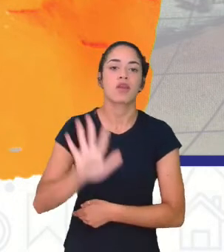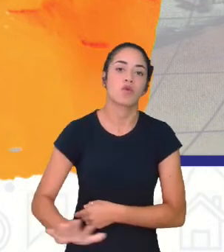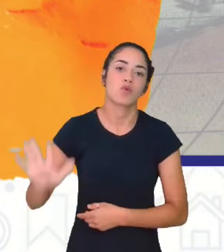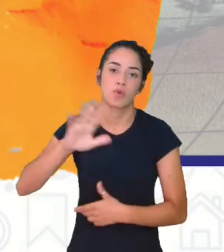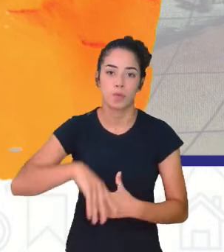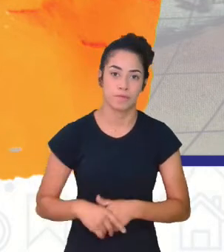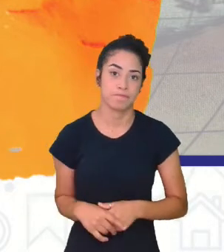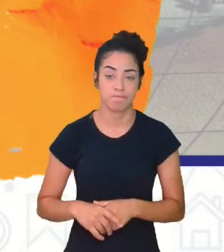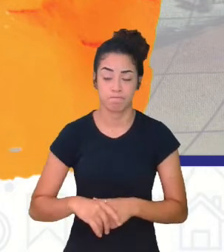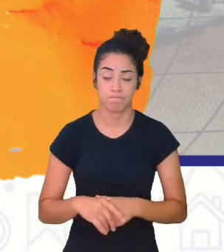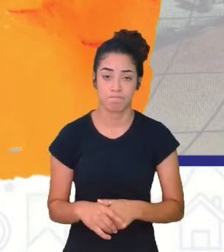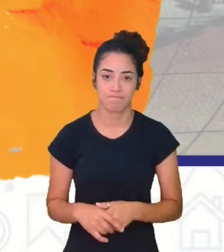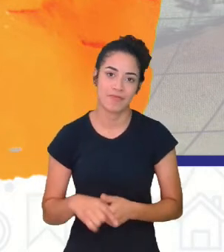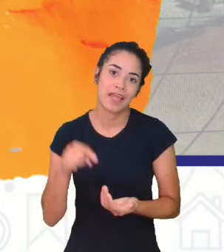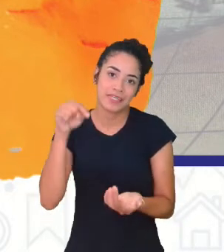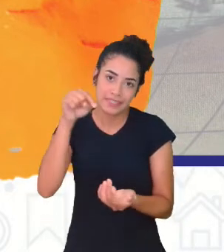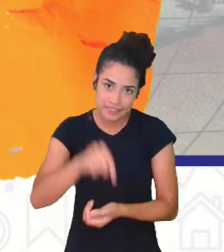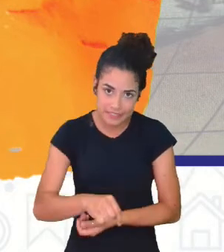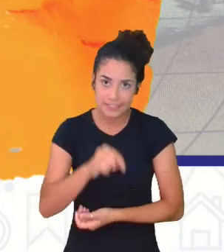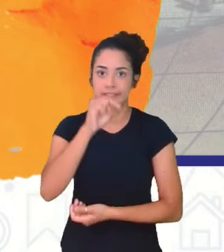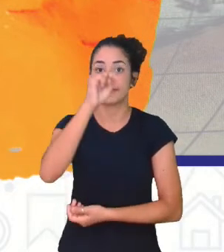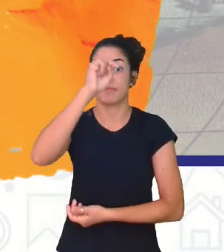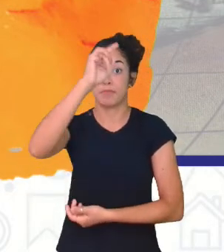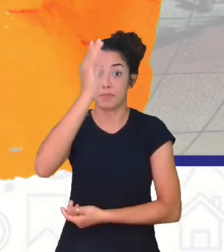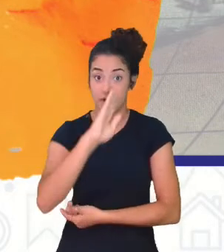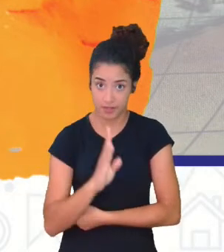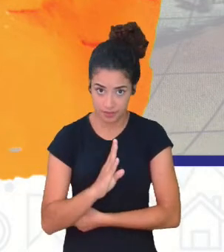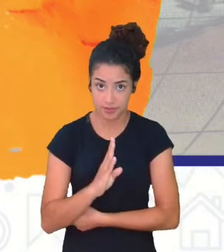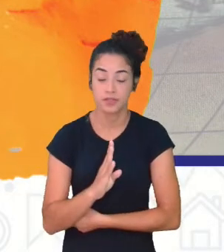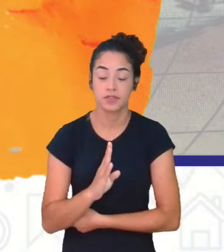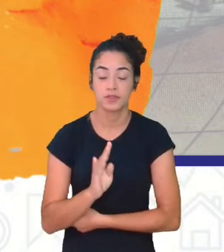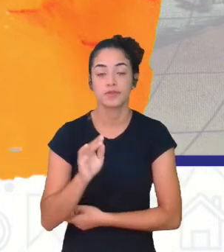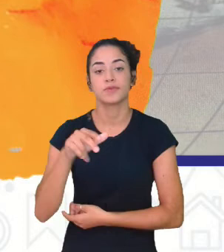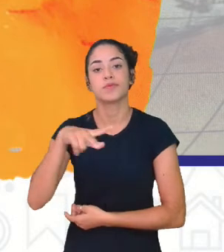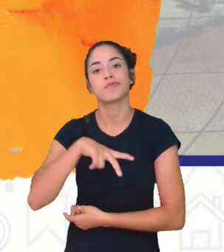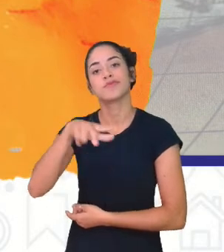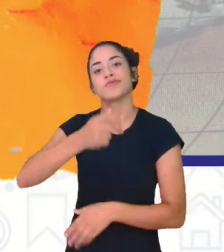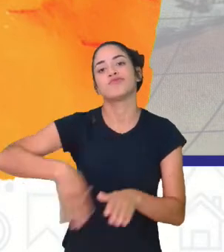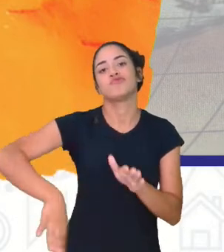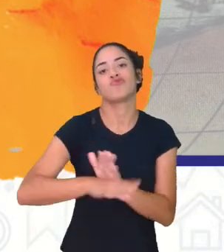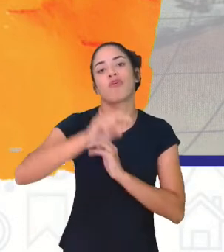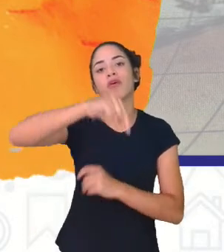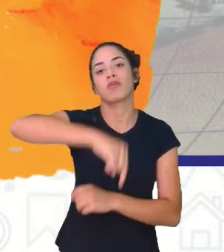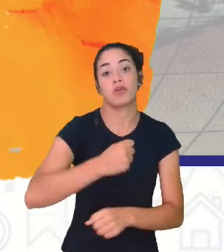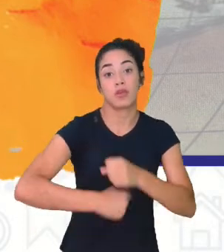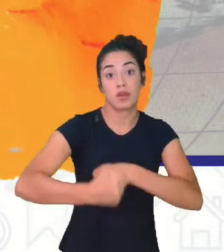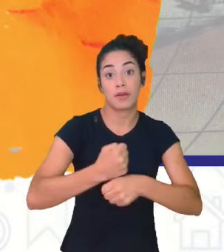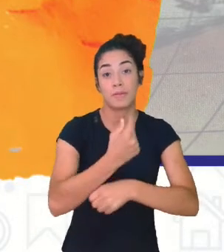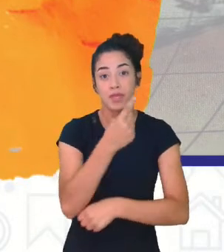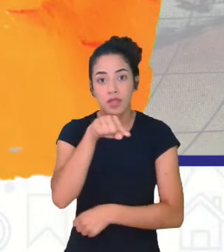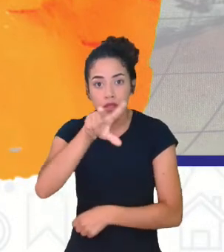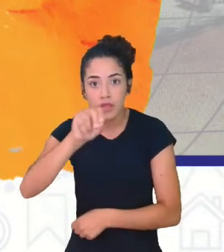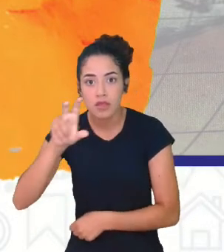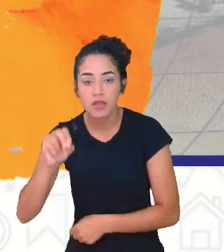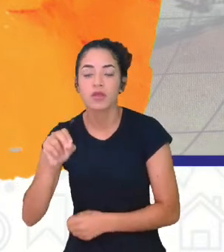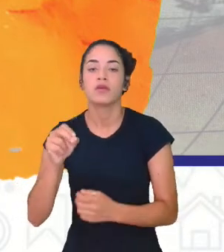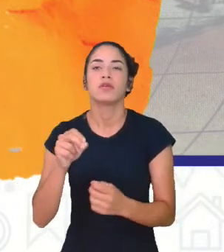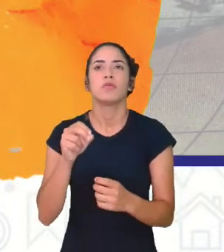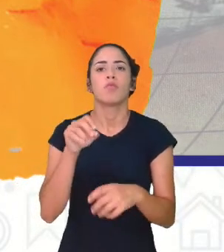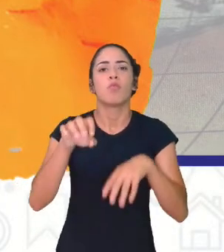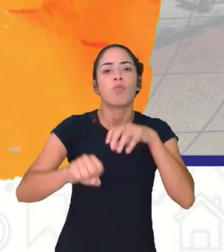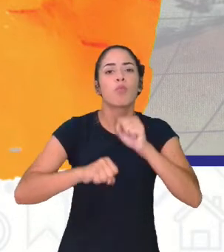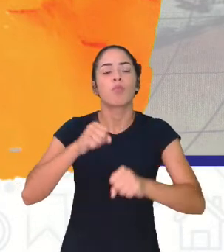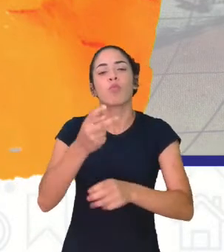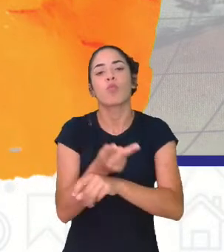no caso nosso do Brasil português chegam aqui 1.500 em busca né de